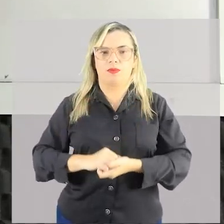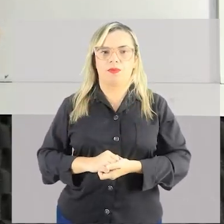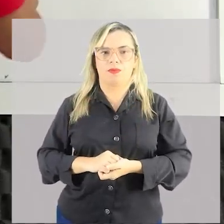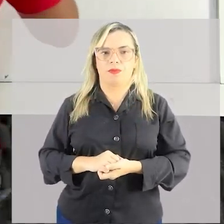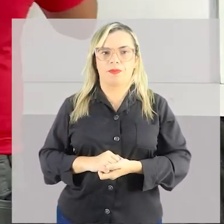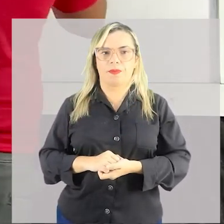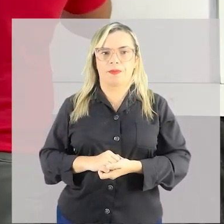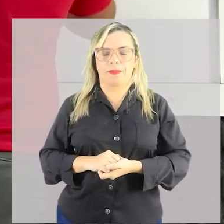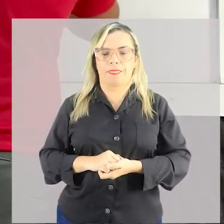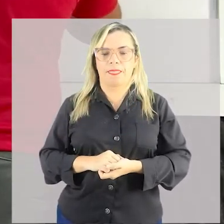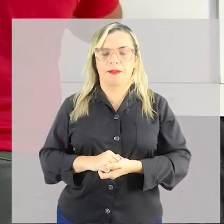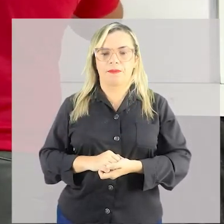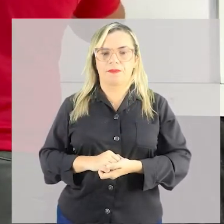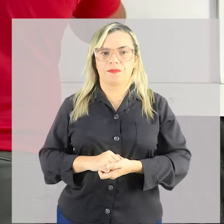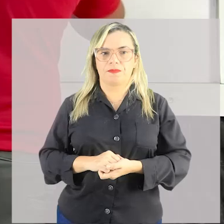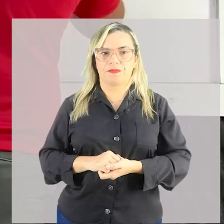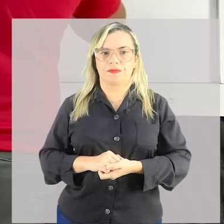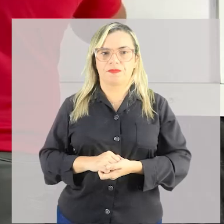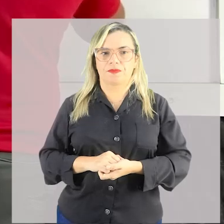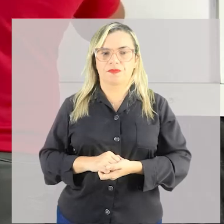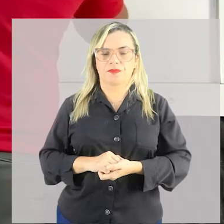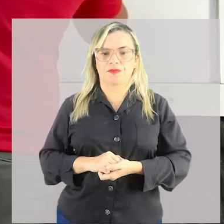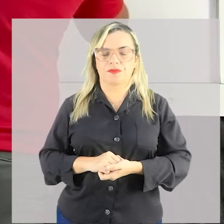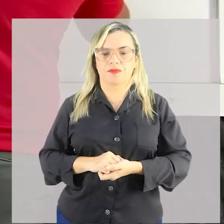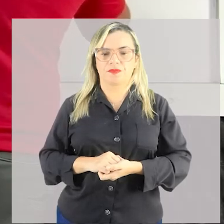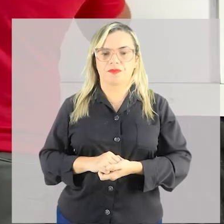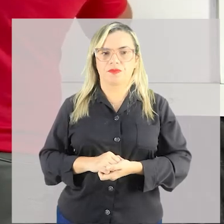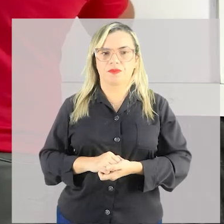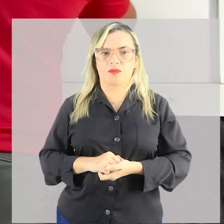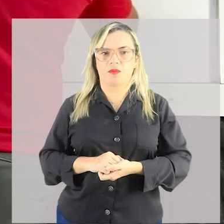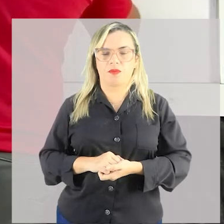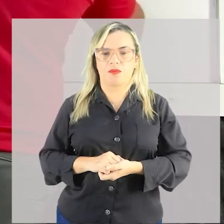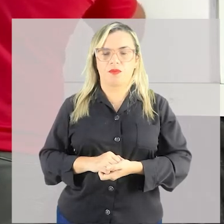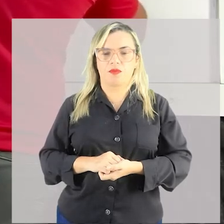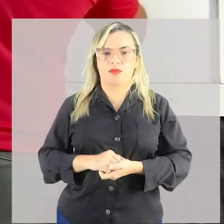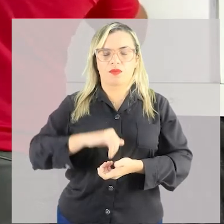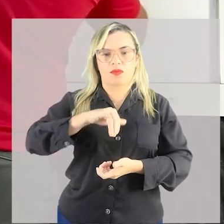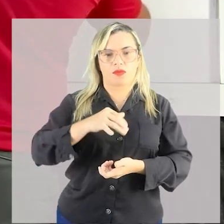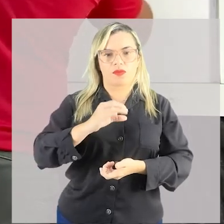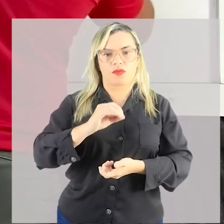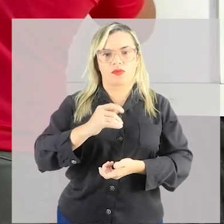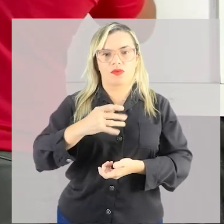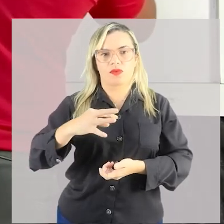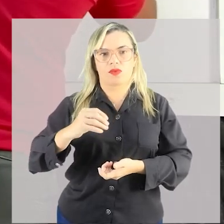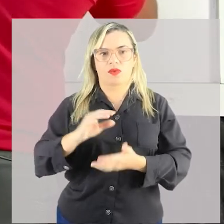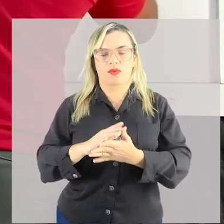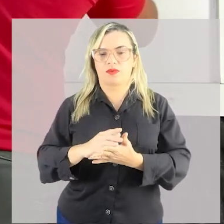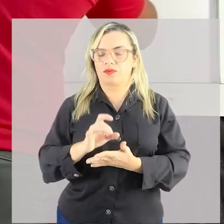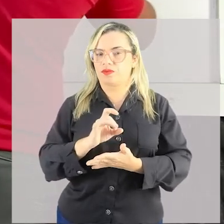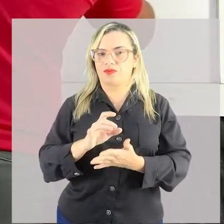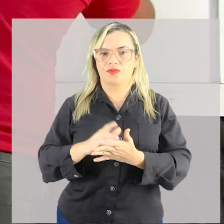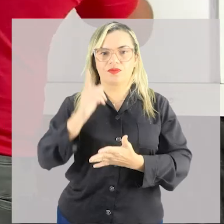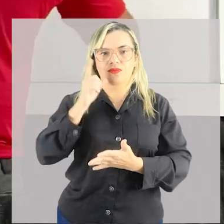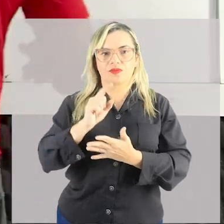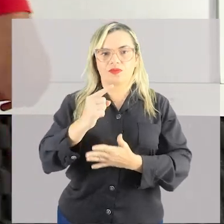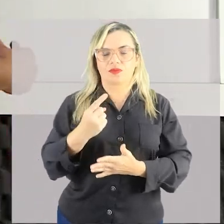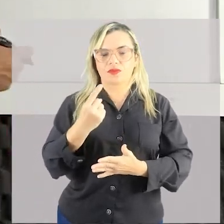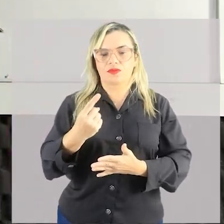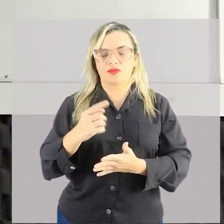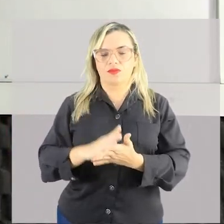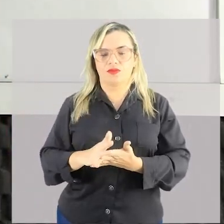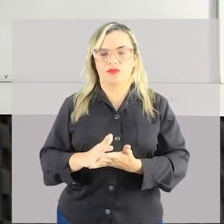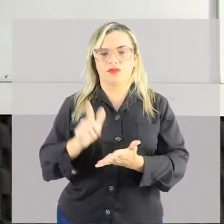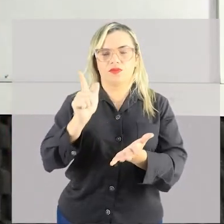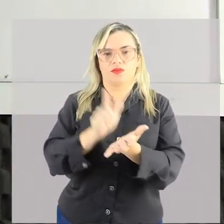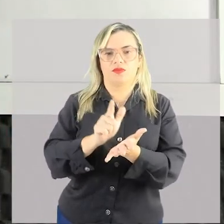probabilidade do João ser sorteado o evento é o João ser sorteado é uma chance uma chance porque vai colocar